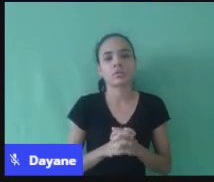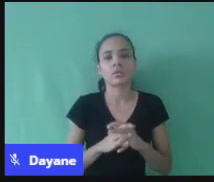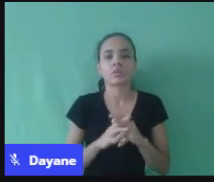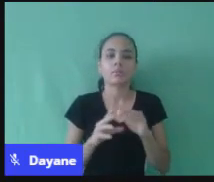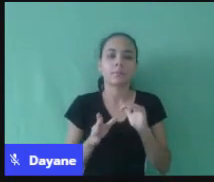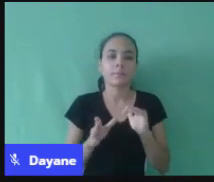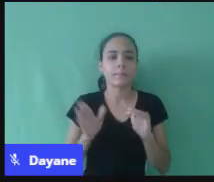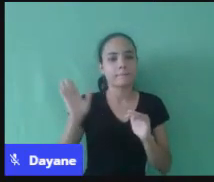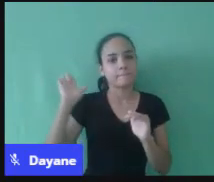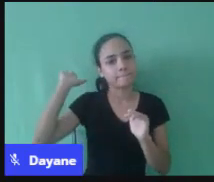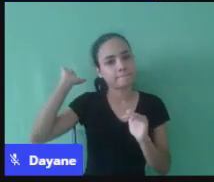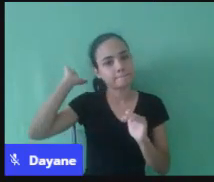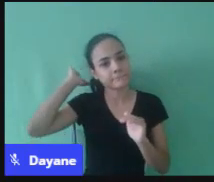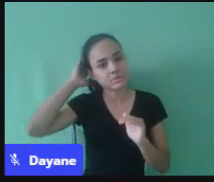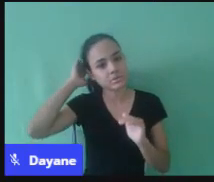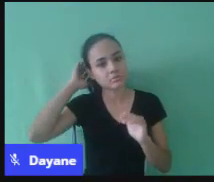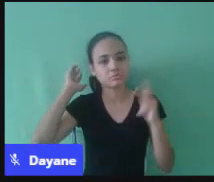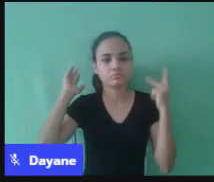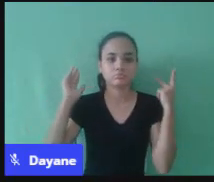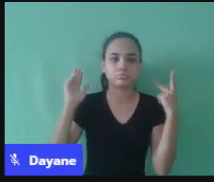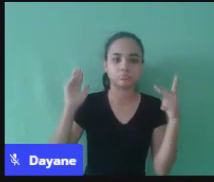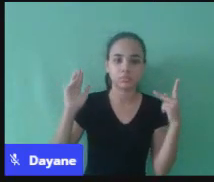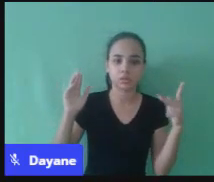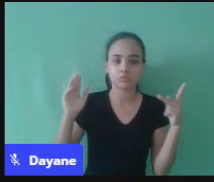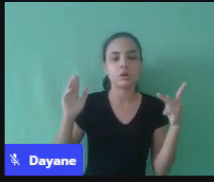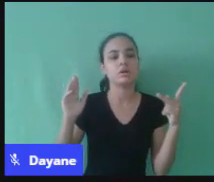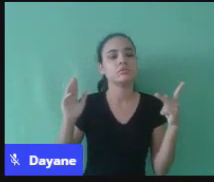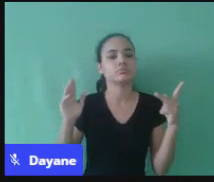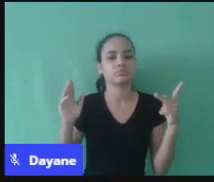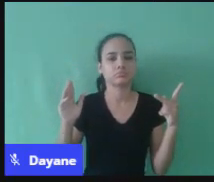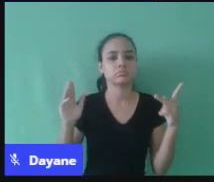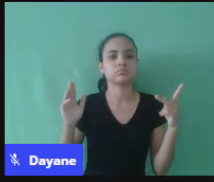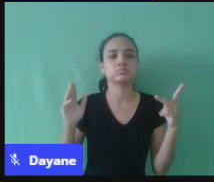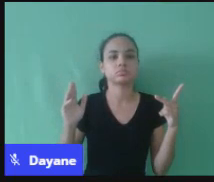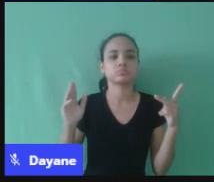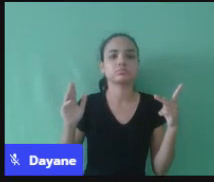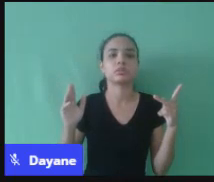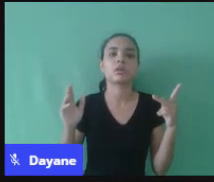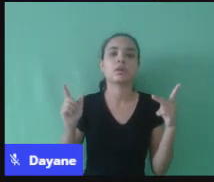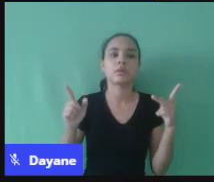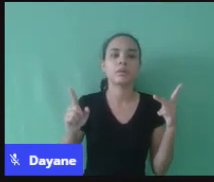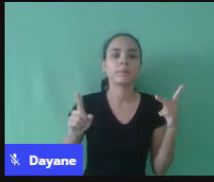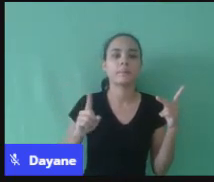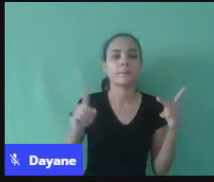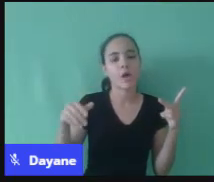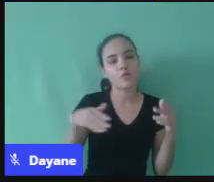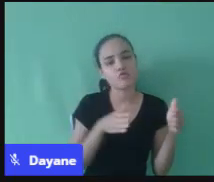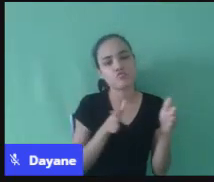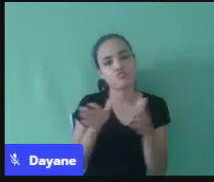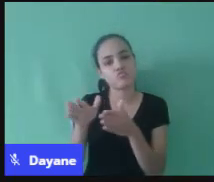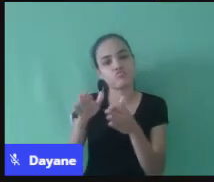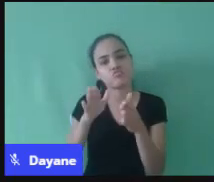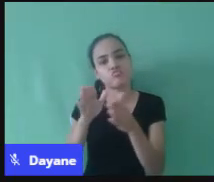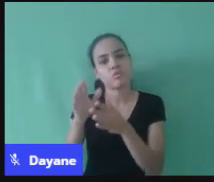A maioria dos nossos cursos d'água correm para a bacia do Paraná. Vamos lá?